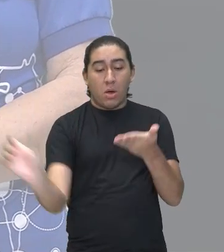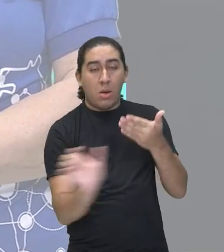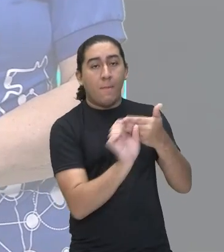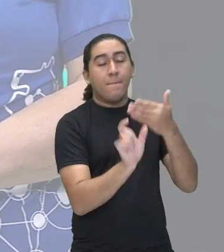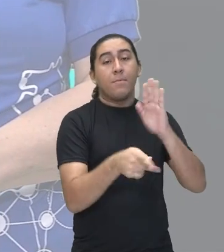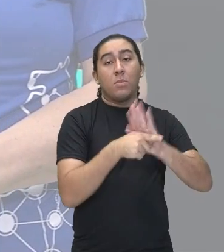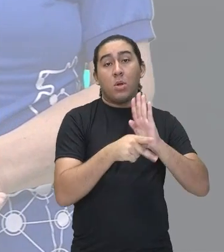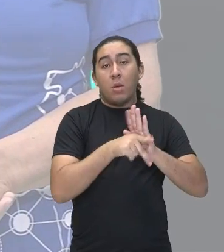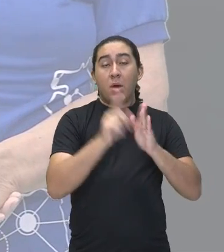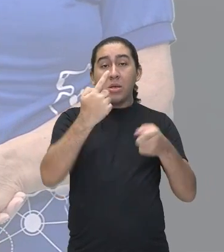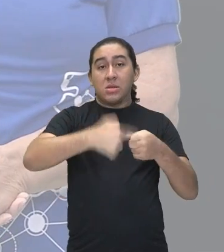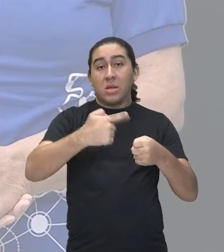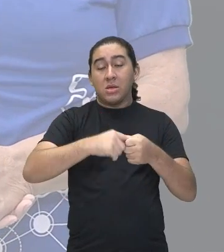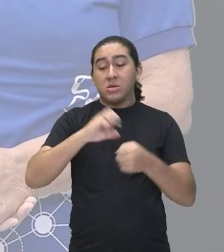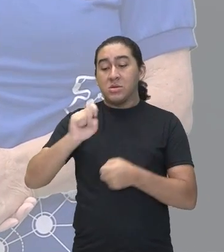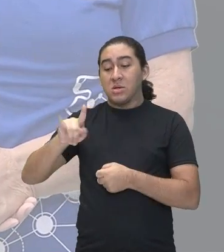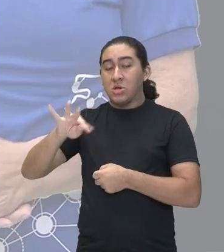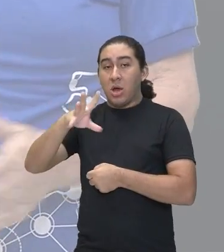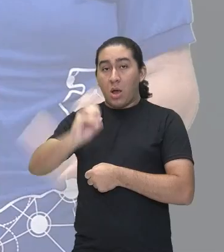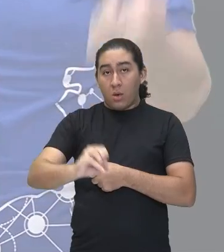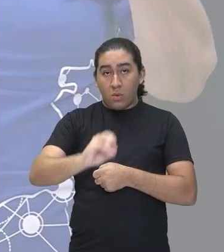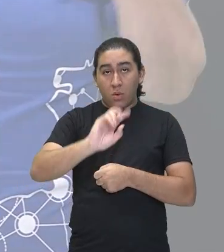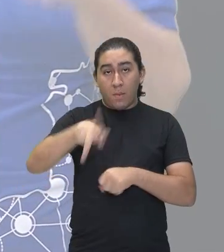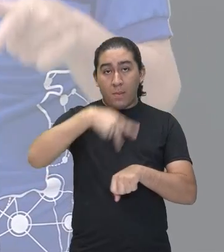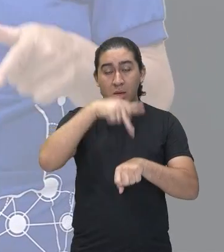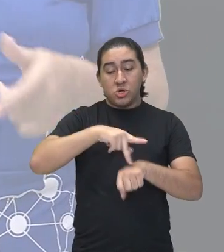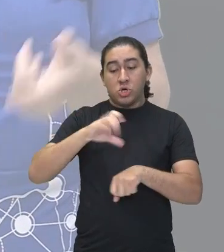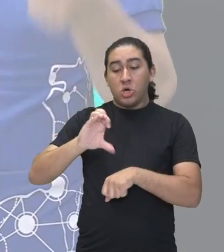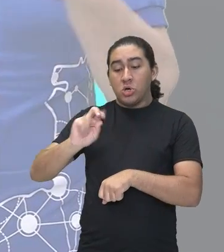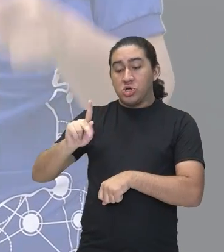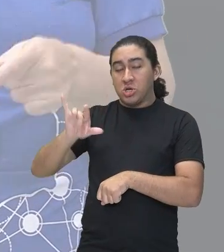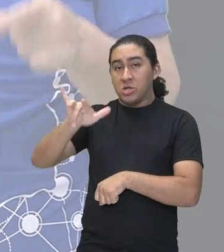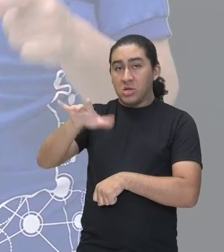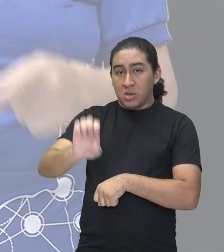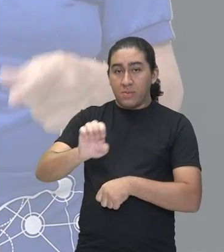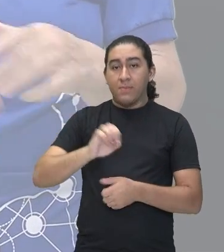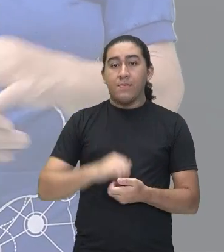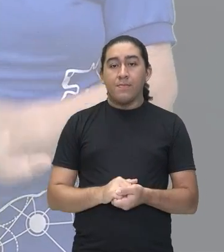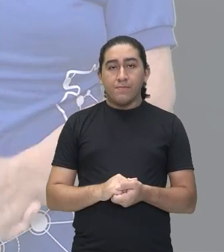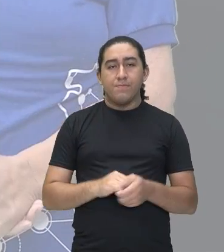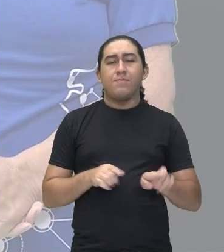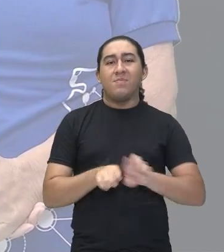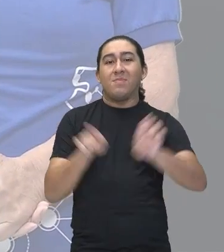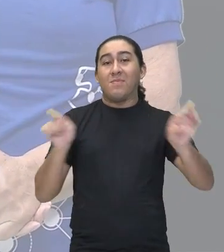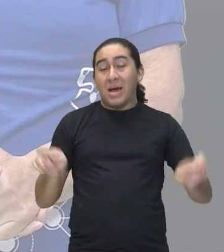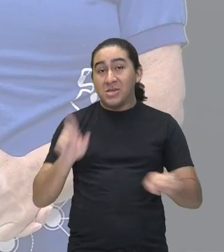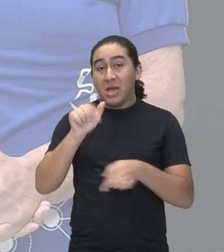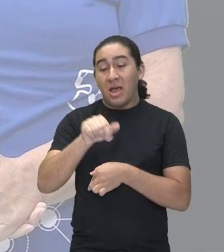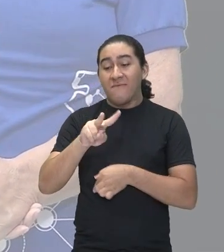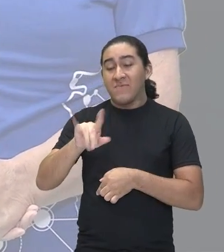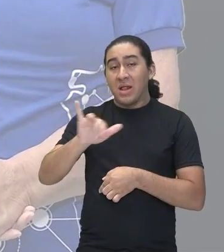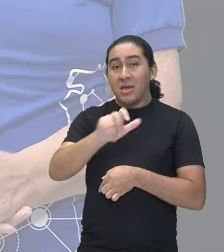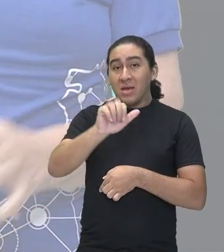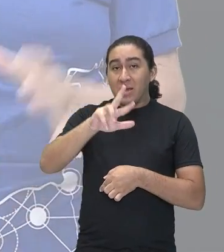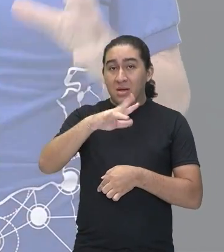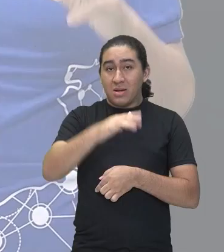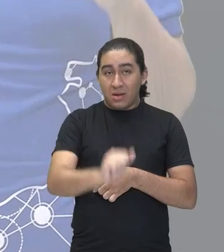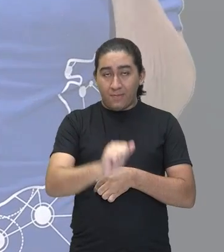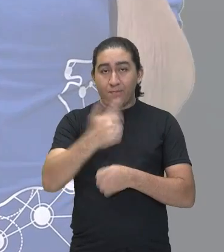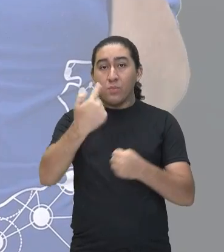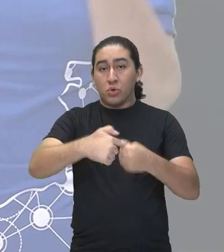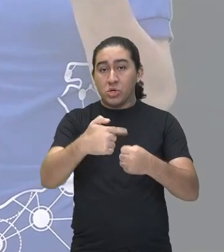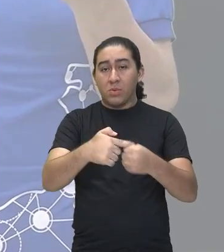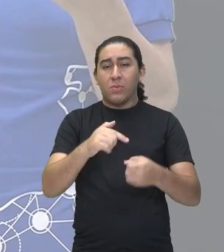cidade de Santiago, no Chile, que, na verdade, é Vila Rica, em Minas Gerais. Então,